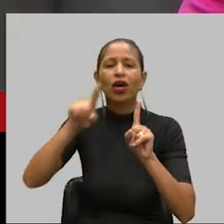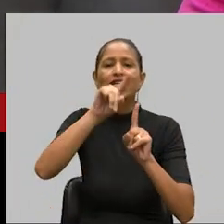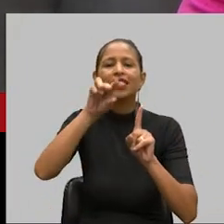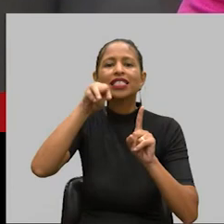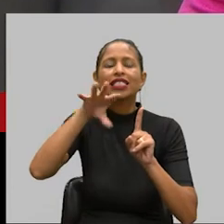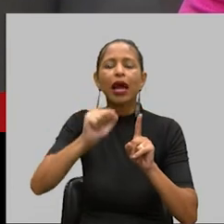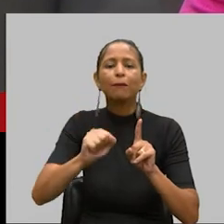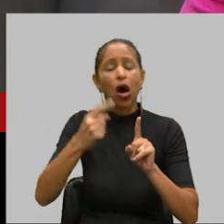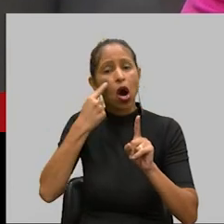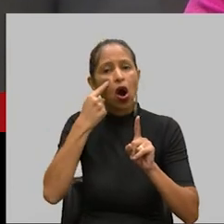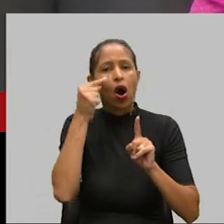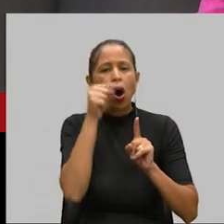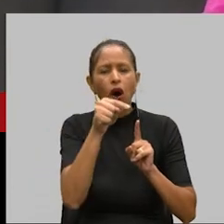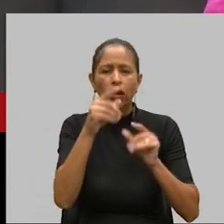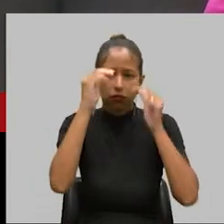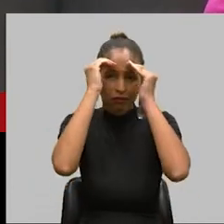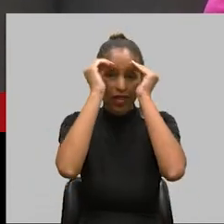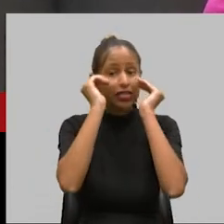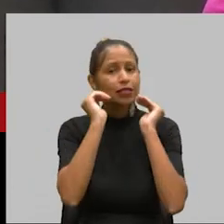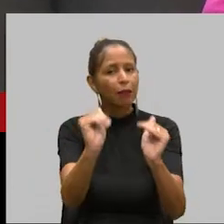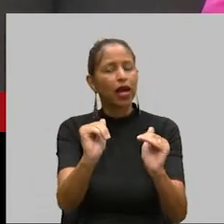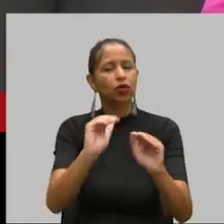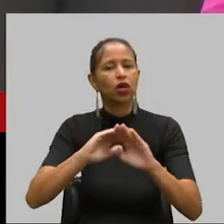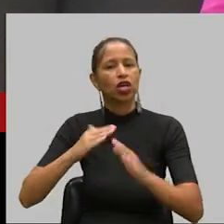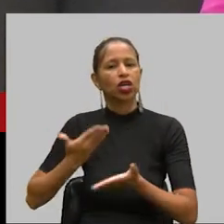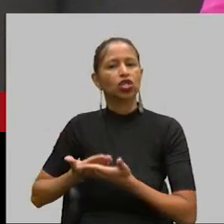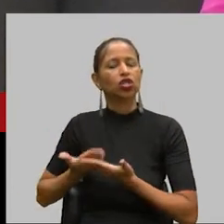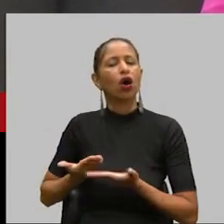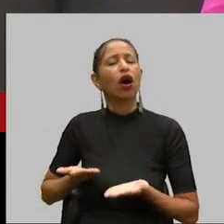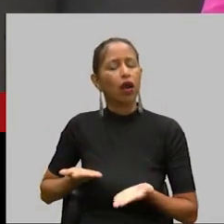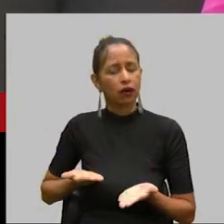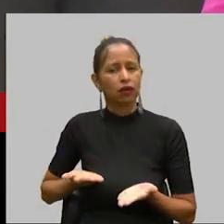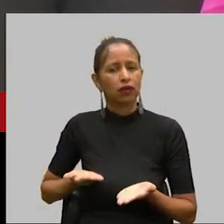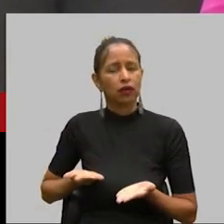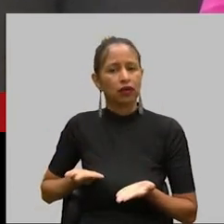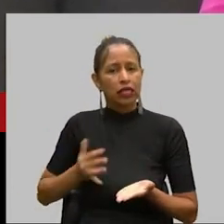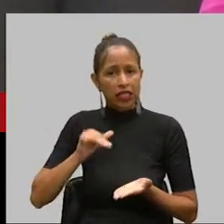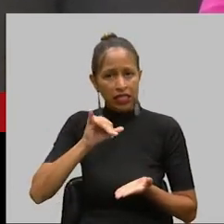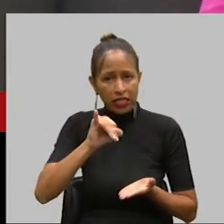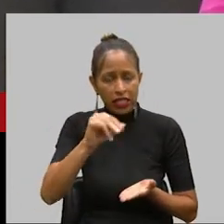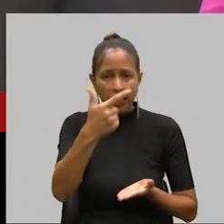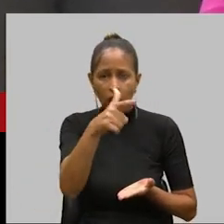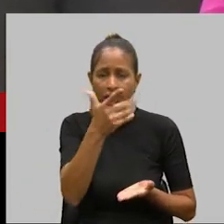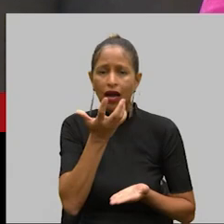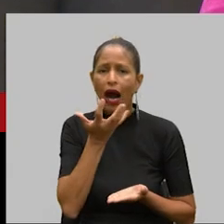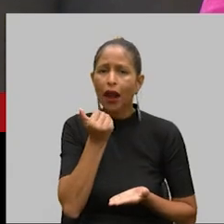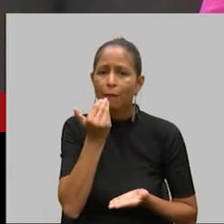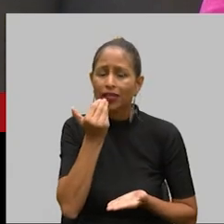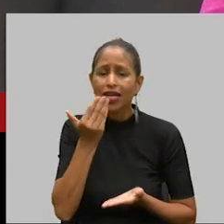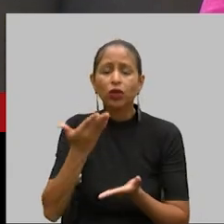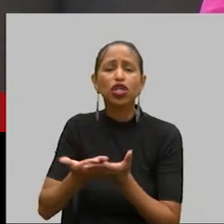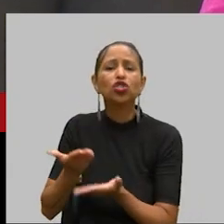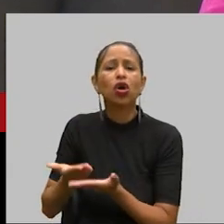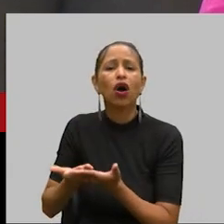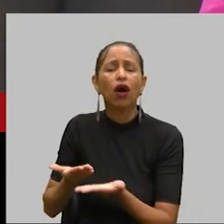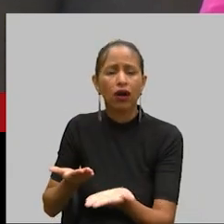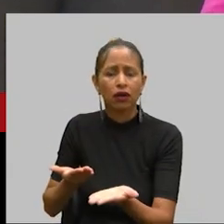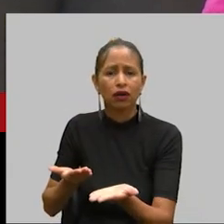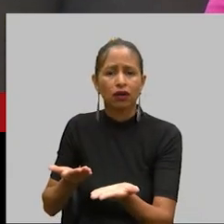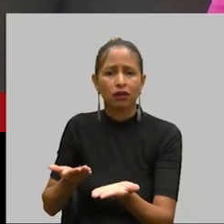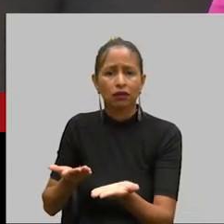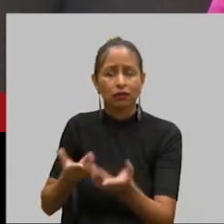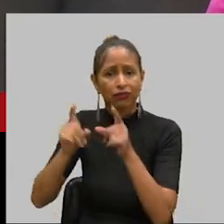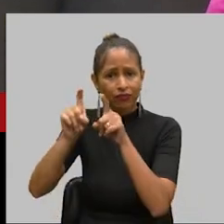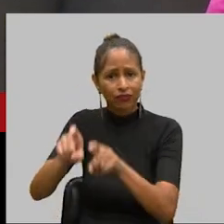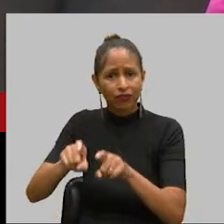olhar com mais respeito pras escolas famílias agr porque se não tem alimentação escolar nas escolas famílias